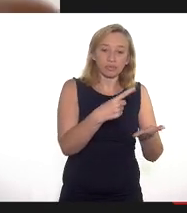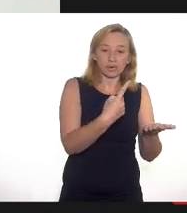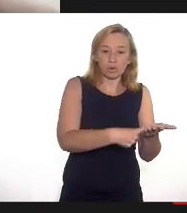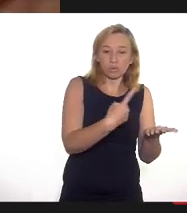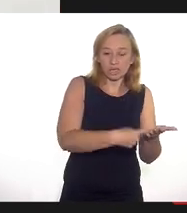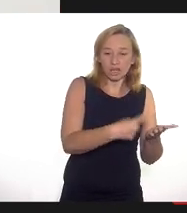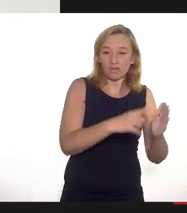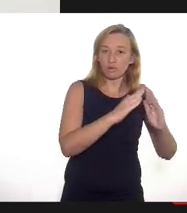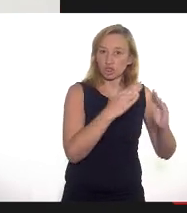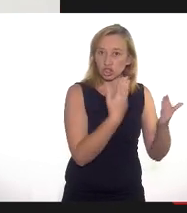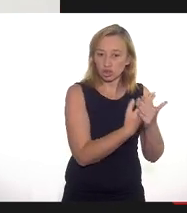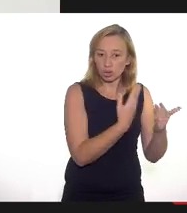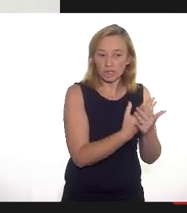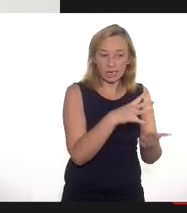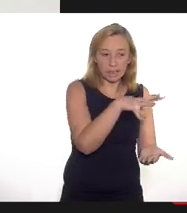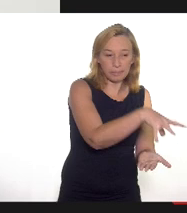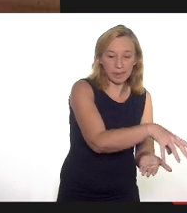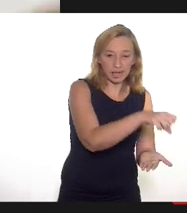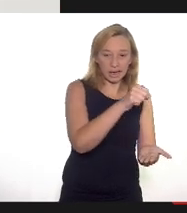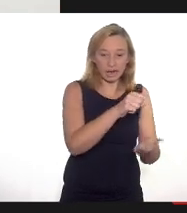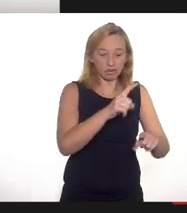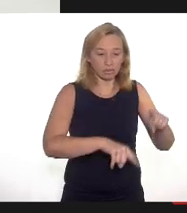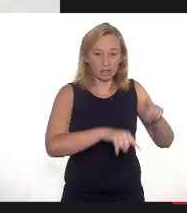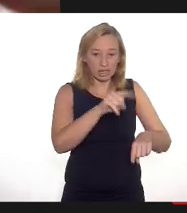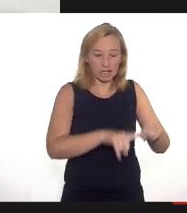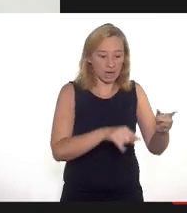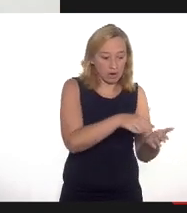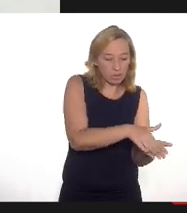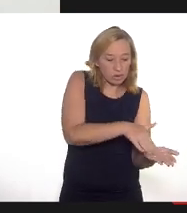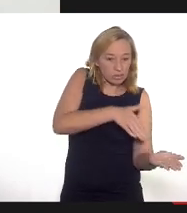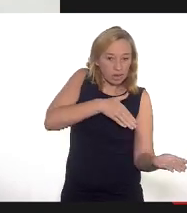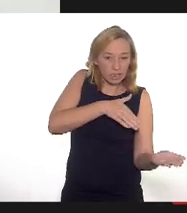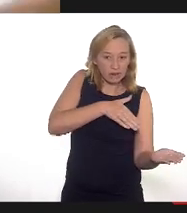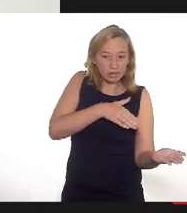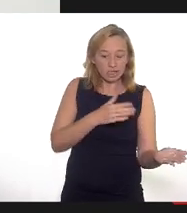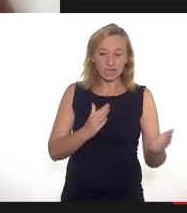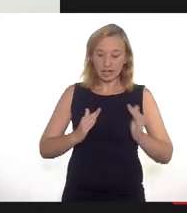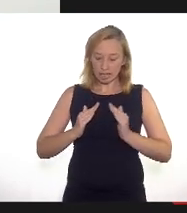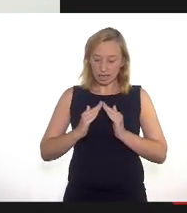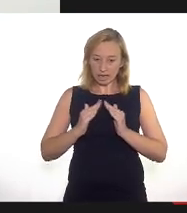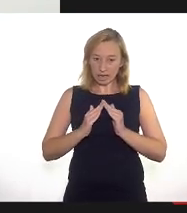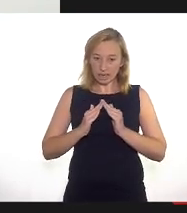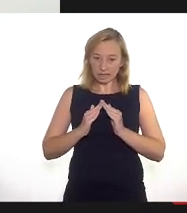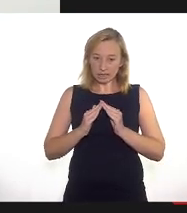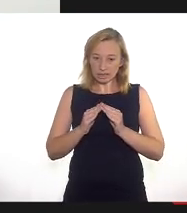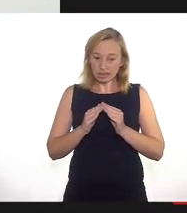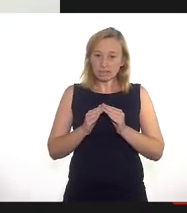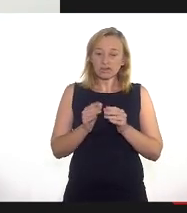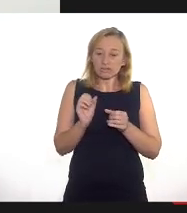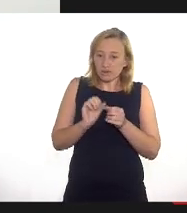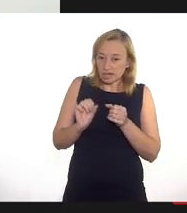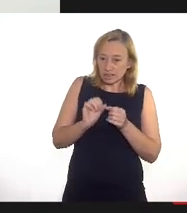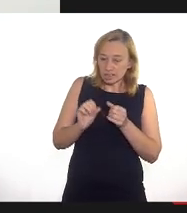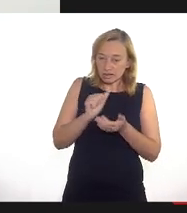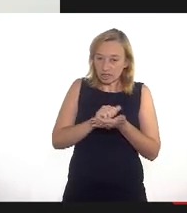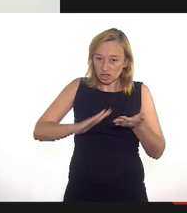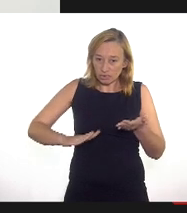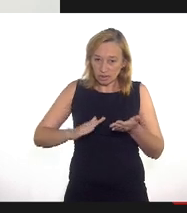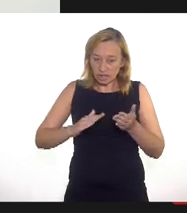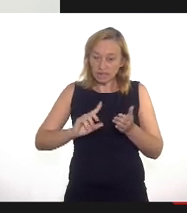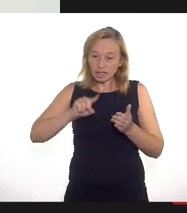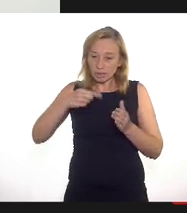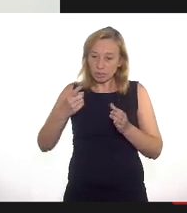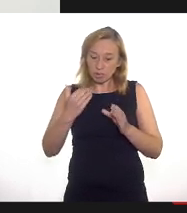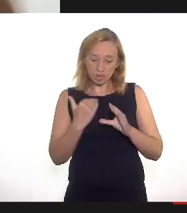Então, eles levavam esse material impresso para casa, realizavam as tarefas que ali estavam, devolviam para a escola